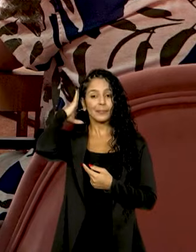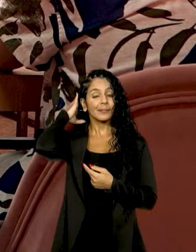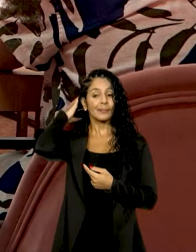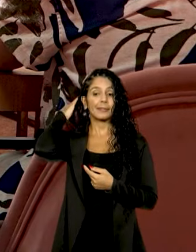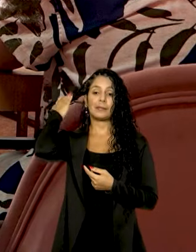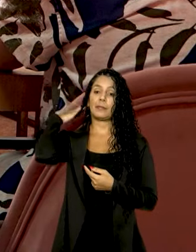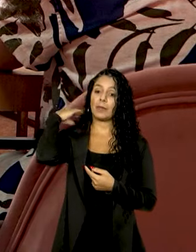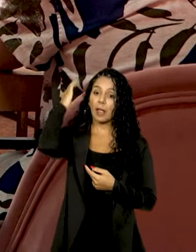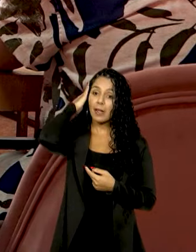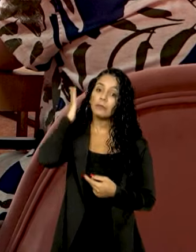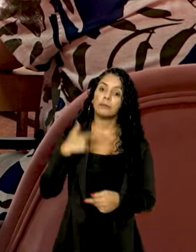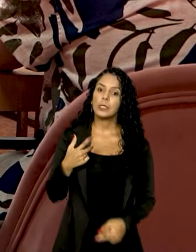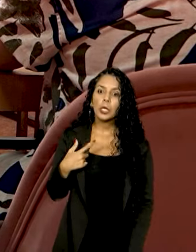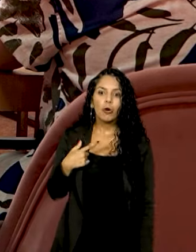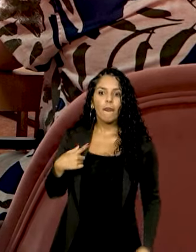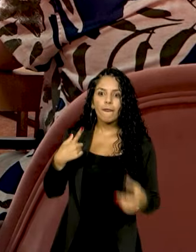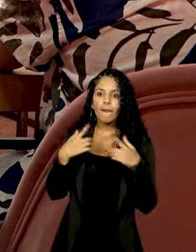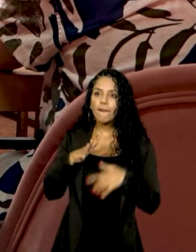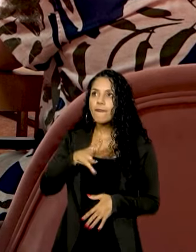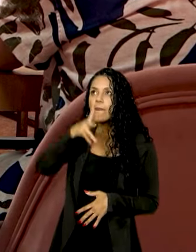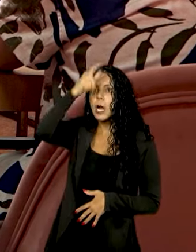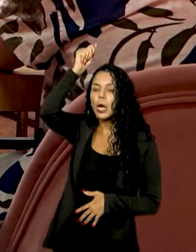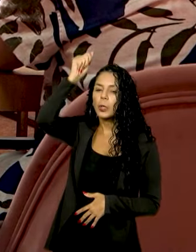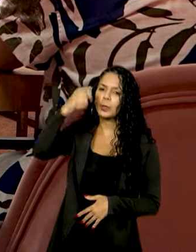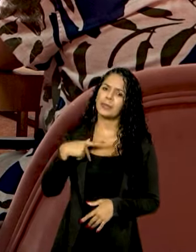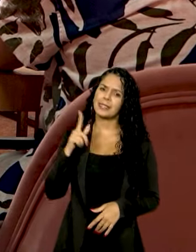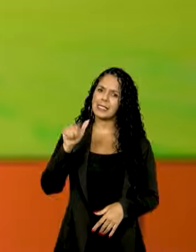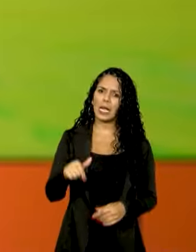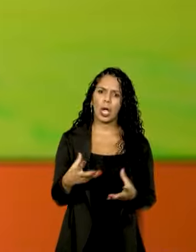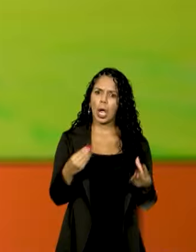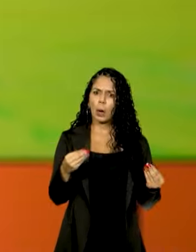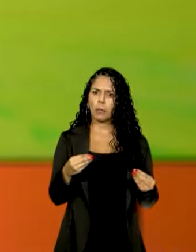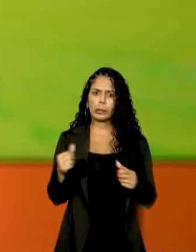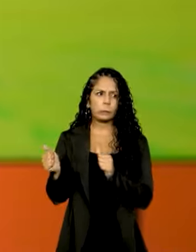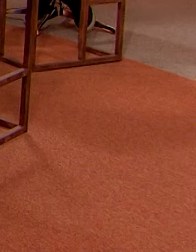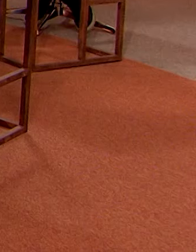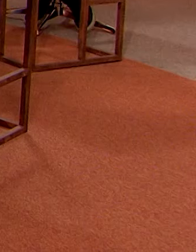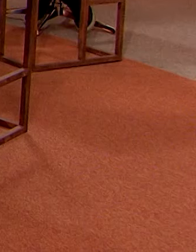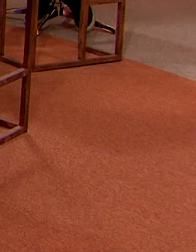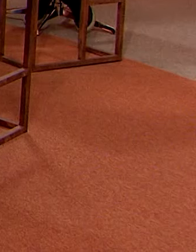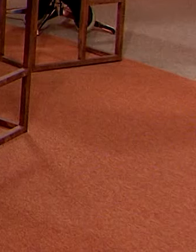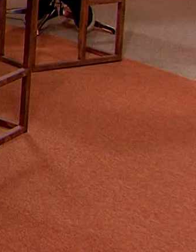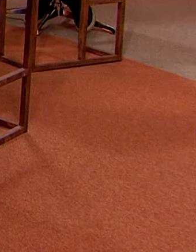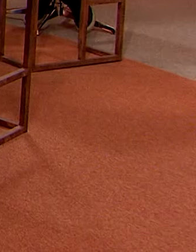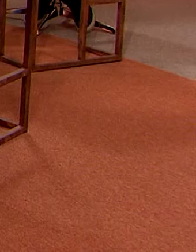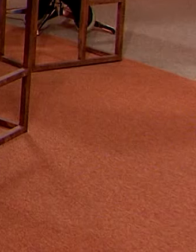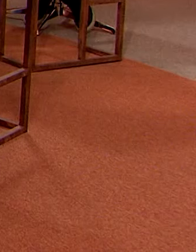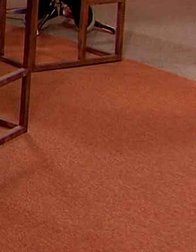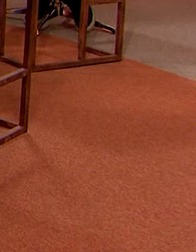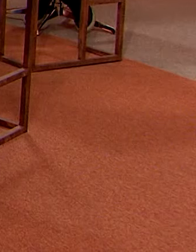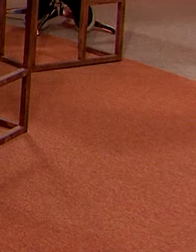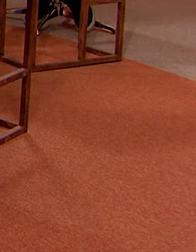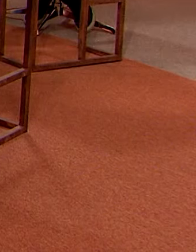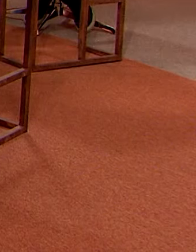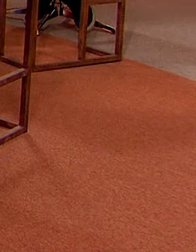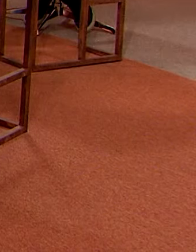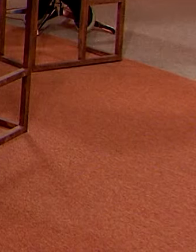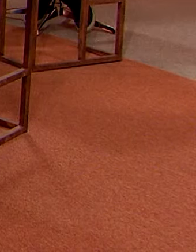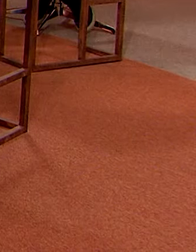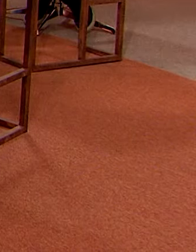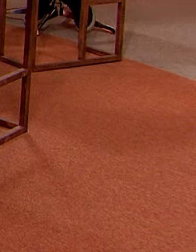velocidade, mudou. Né? A velocidade das redes. Essa é muito clipado tudo que a criança recebe. Está muito clipe. Eu e